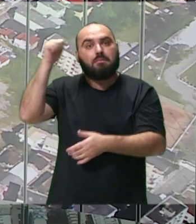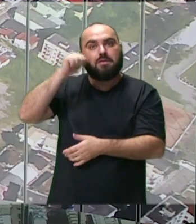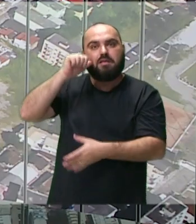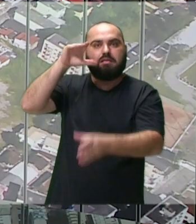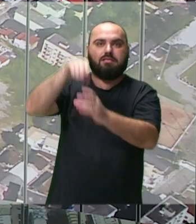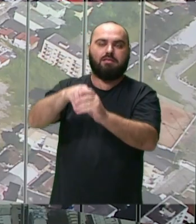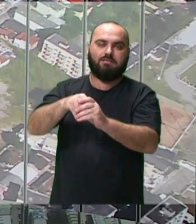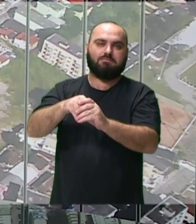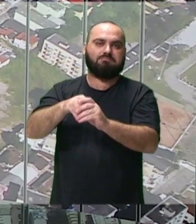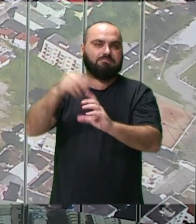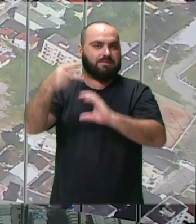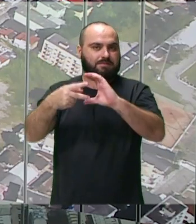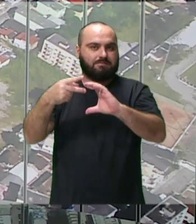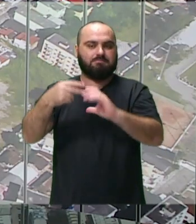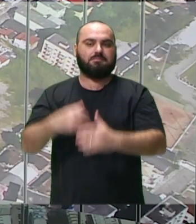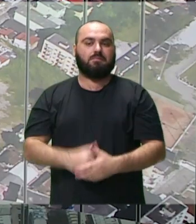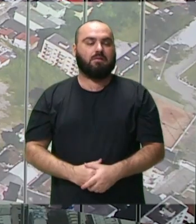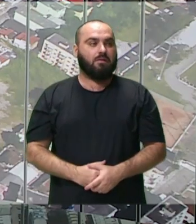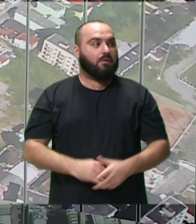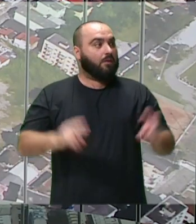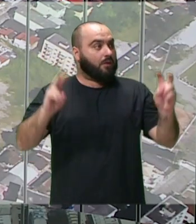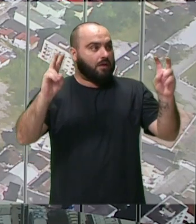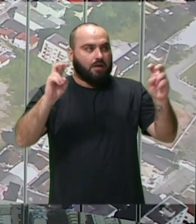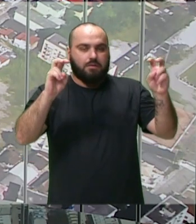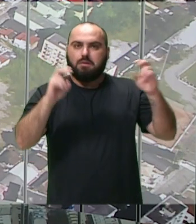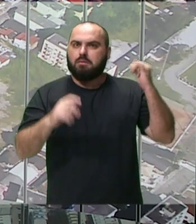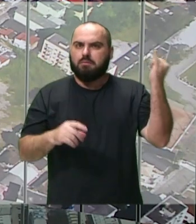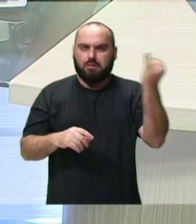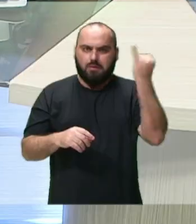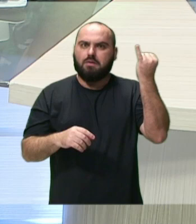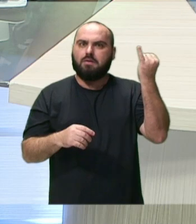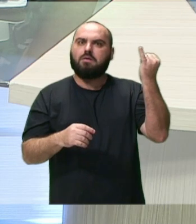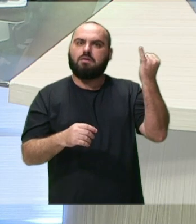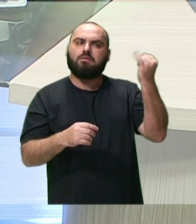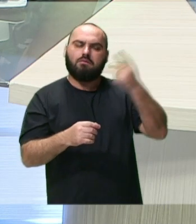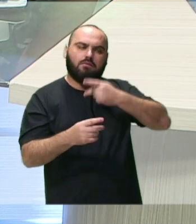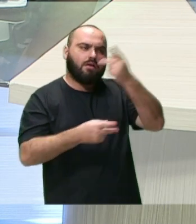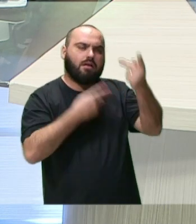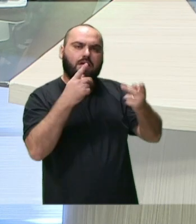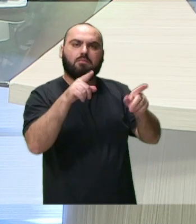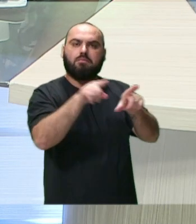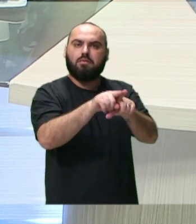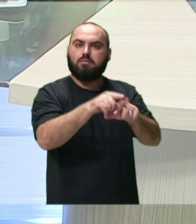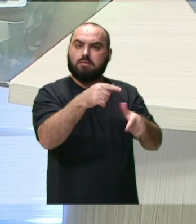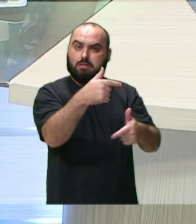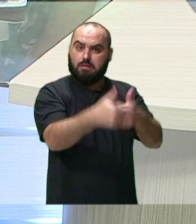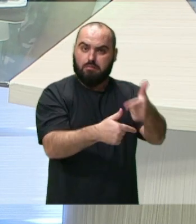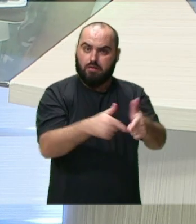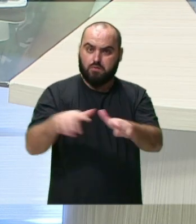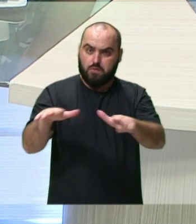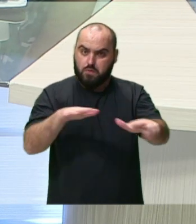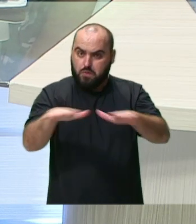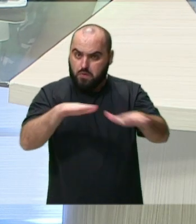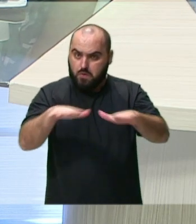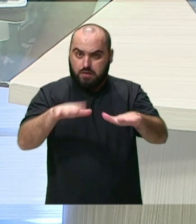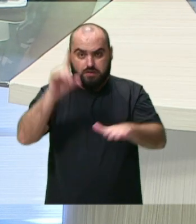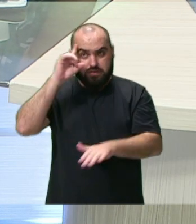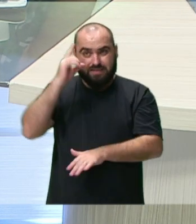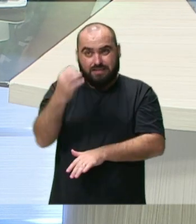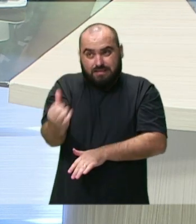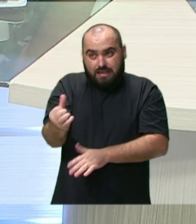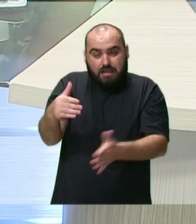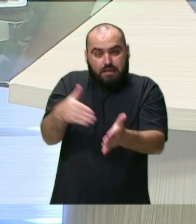assunto bastante relevante, né, vereadora? E vamos começar já falando dessas atividades que vão movimentar a semana aqui de 6 a 10 de